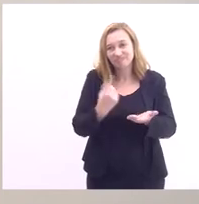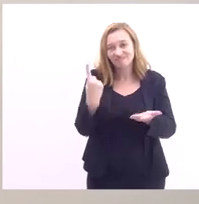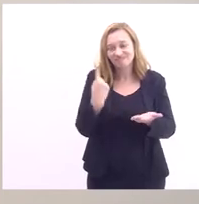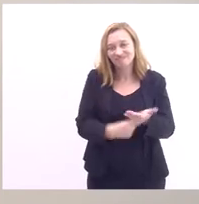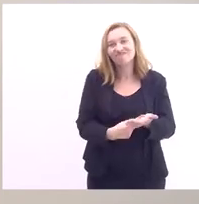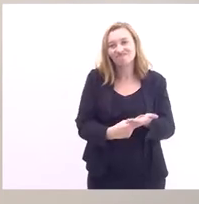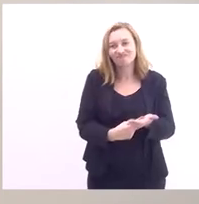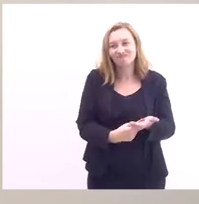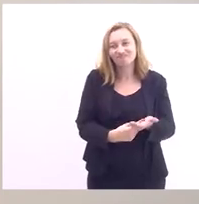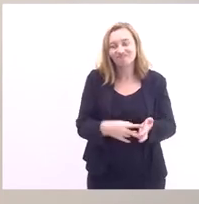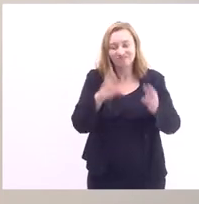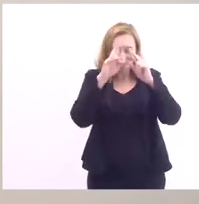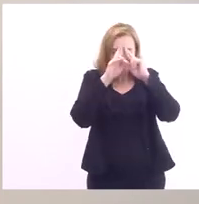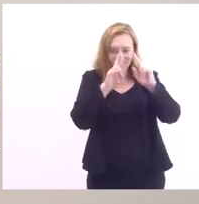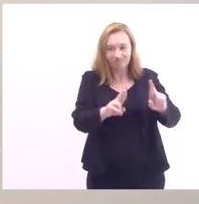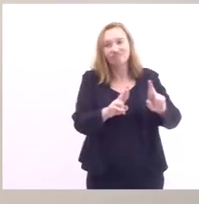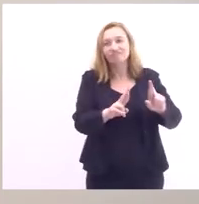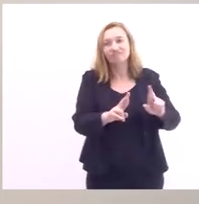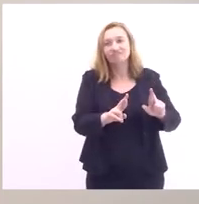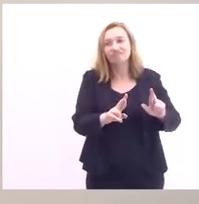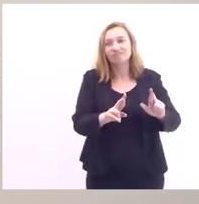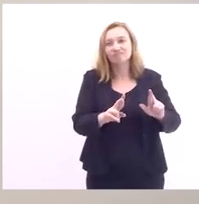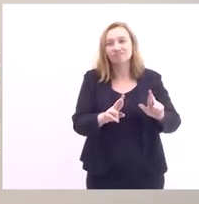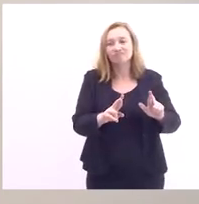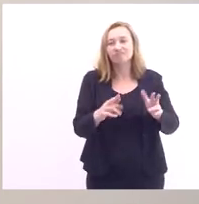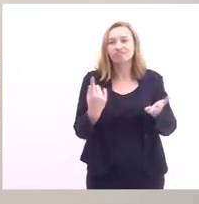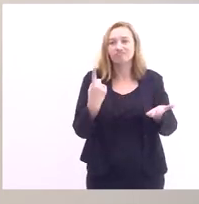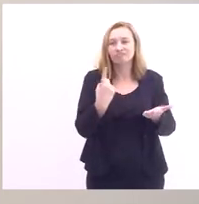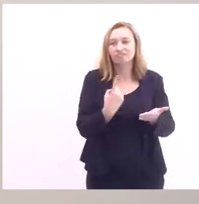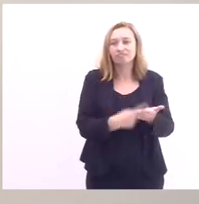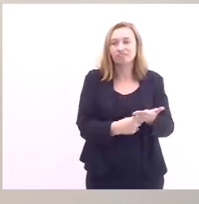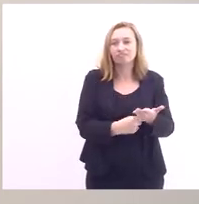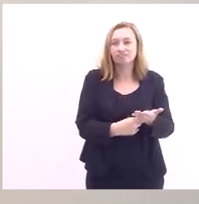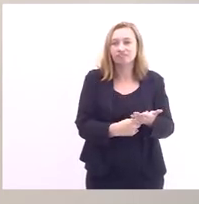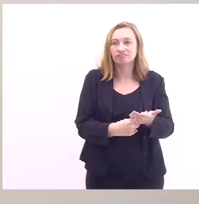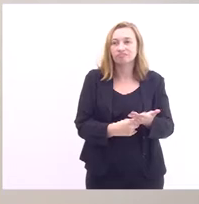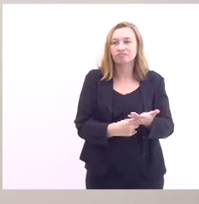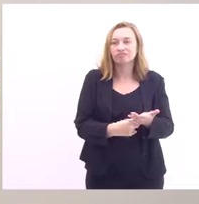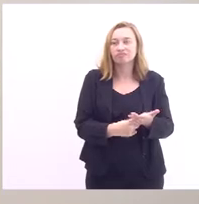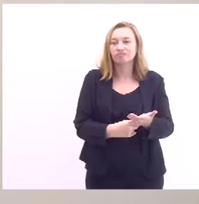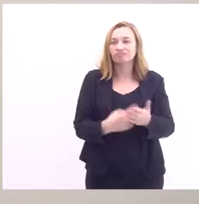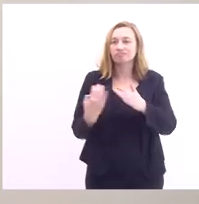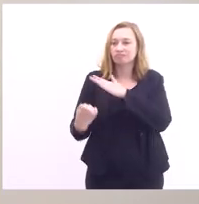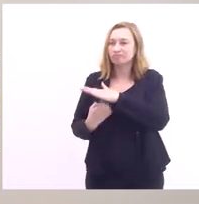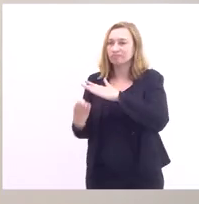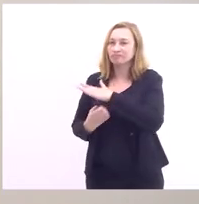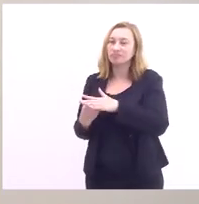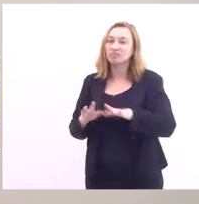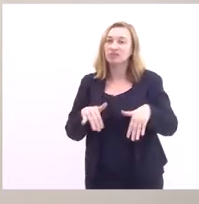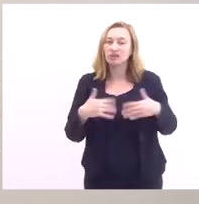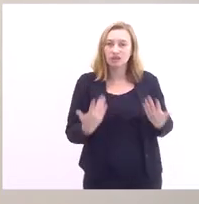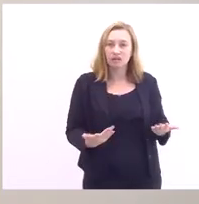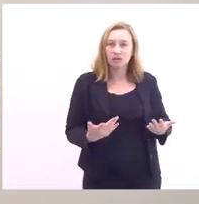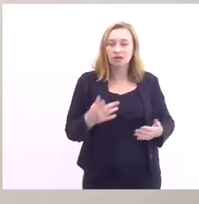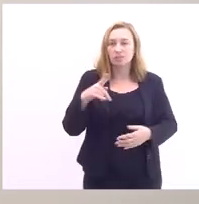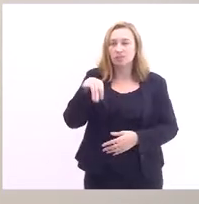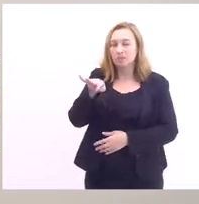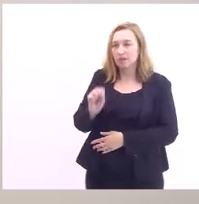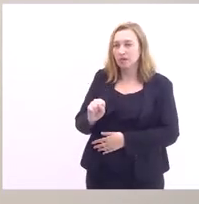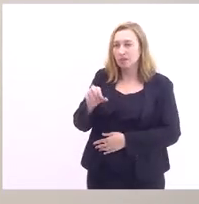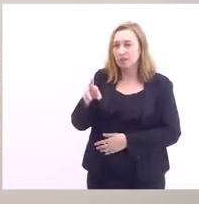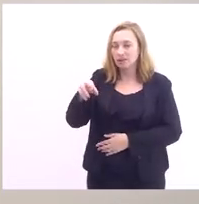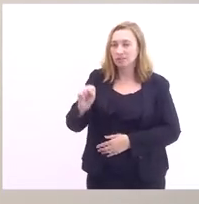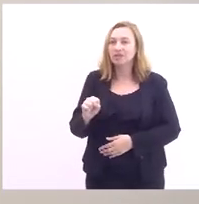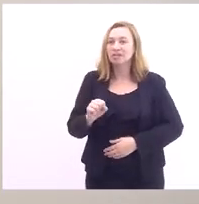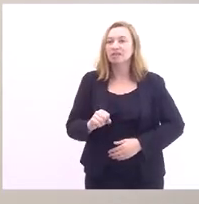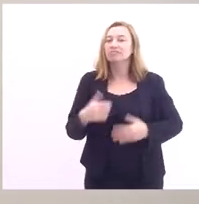compromisso, responsabilidade e comprometimento dessa empresa. Então, Paulo Ramos, quero aqui lhe